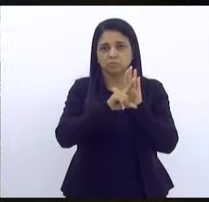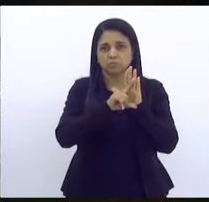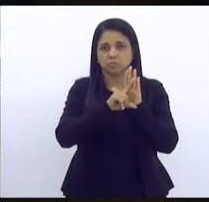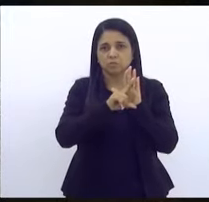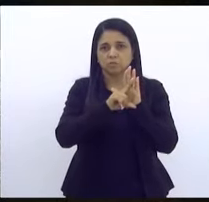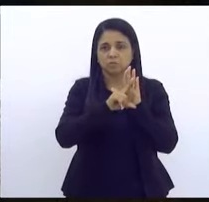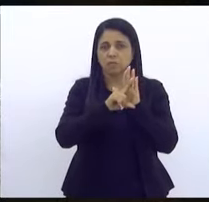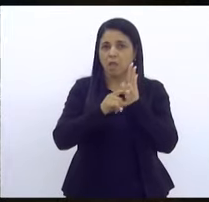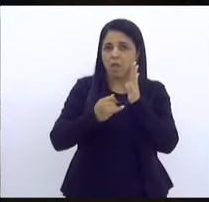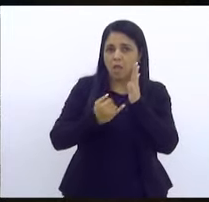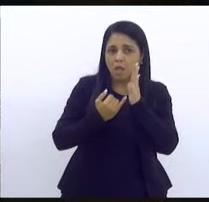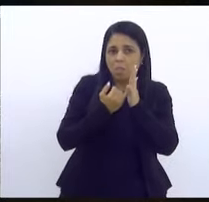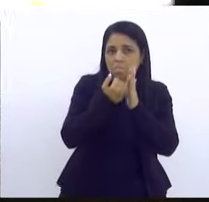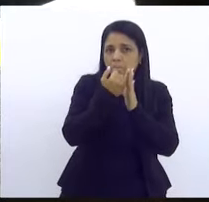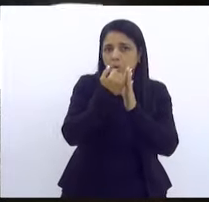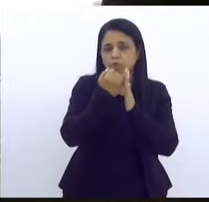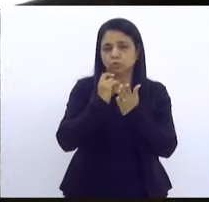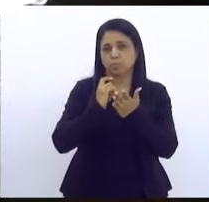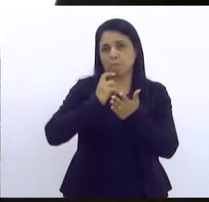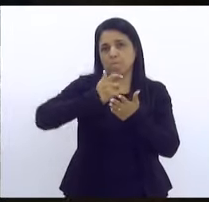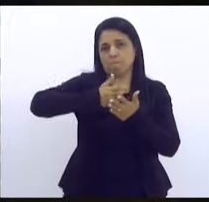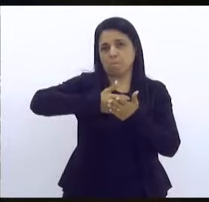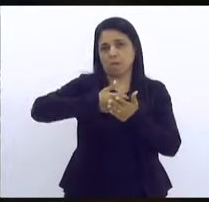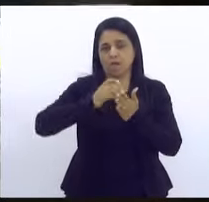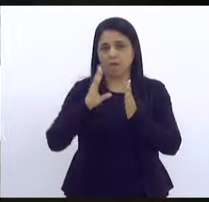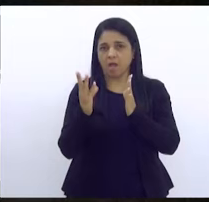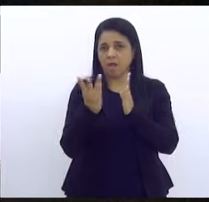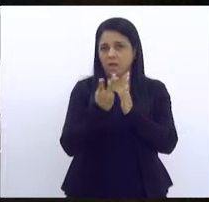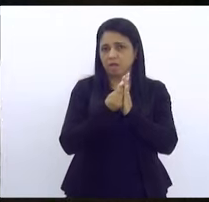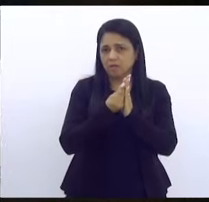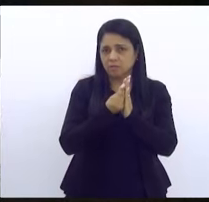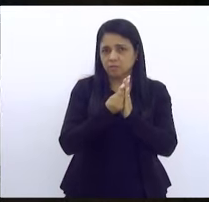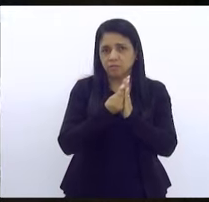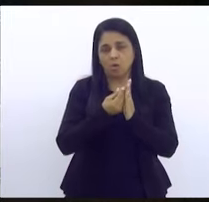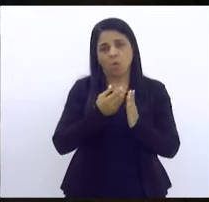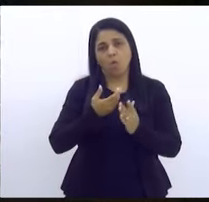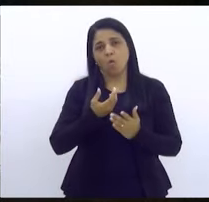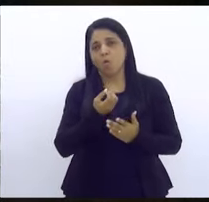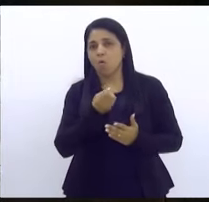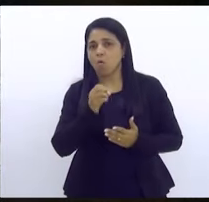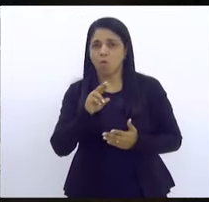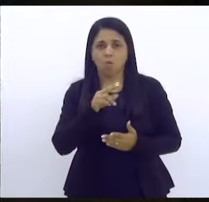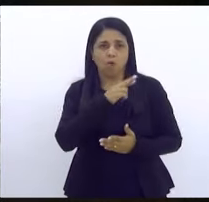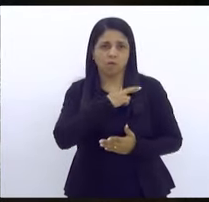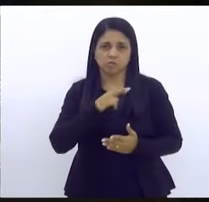imposto para as igrejas ou qualquer templo de qualquer religião.